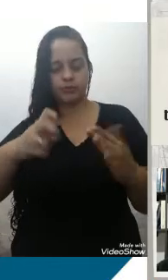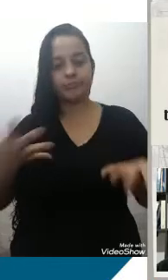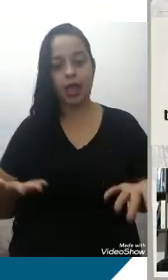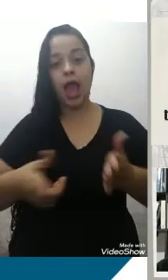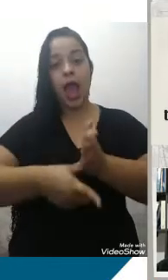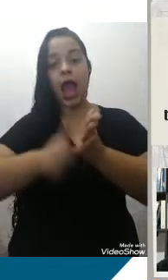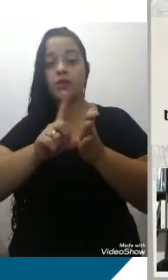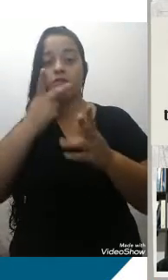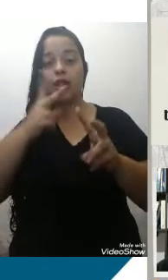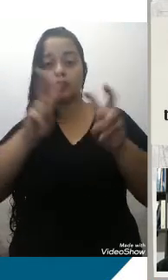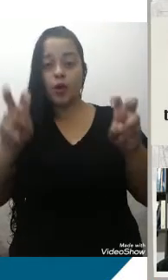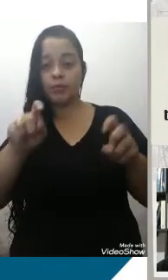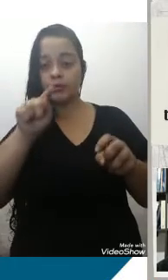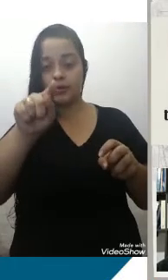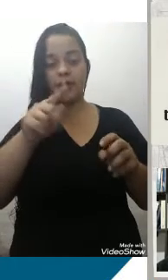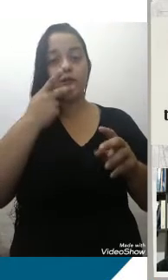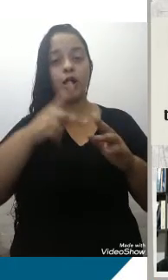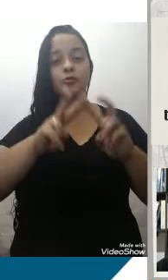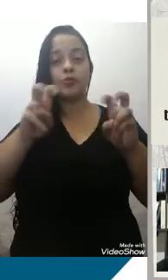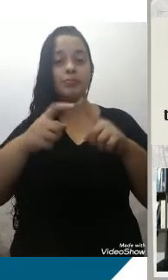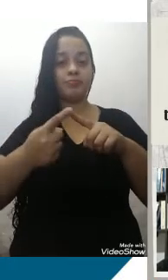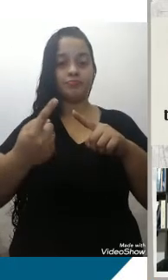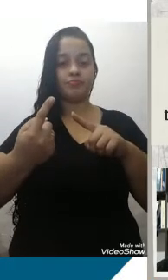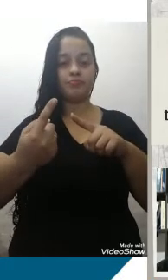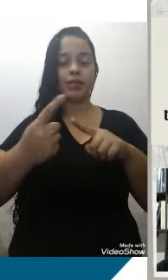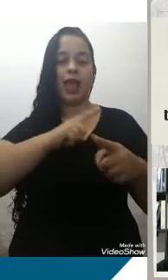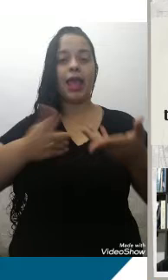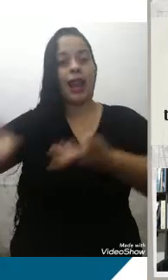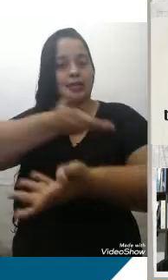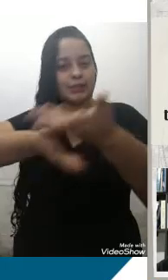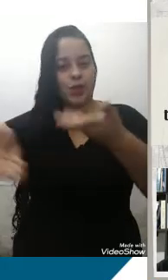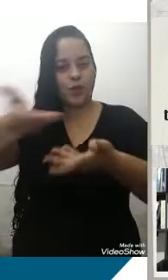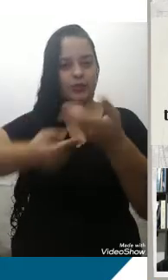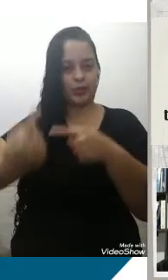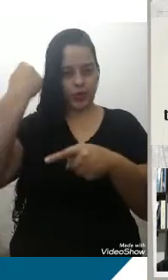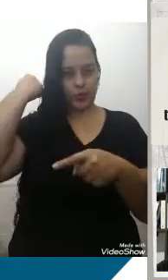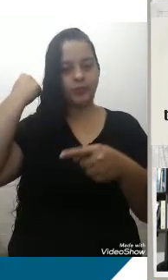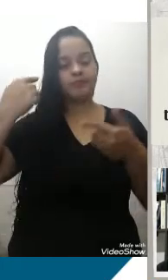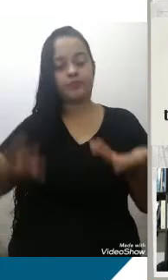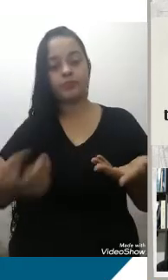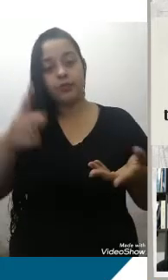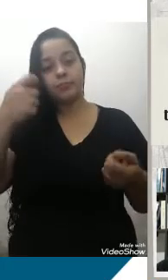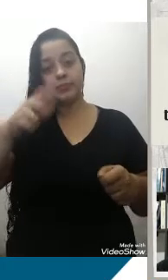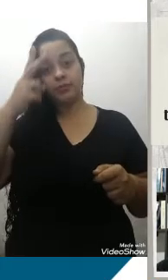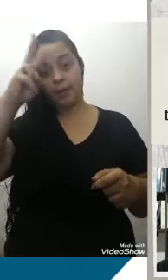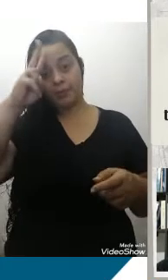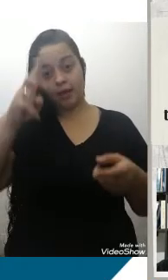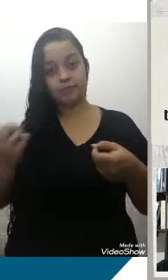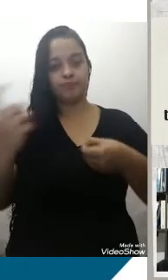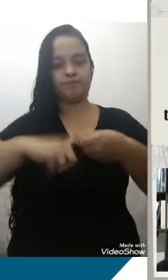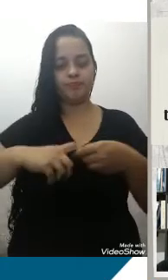disso, precisamos perguntar, se são novas relações, é porque existiram relações anteriores, certo? E aí vamos relembrar, vocês